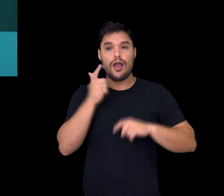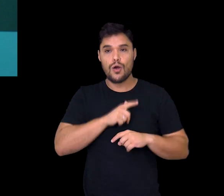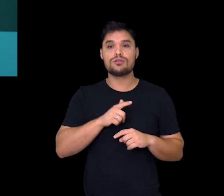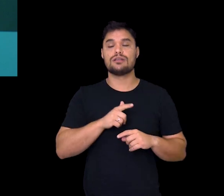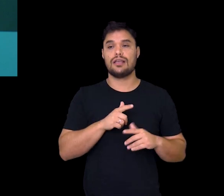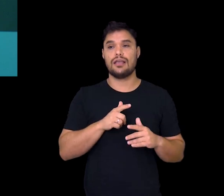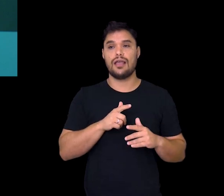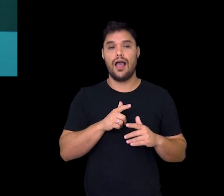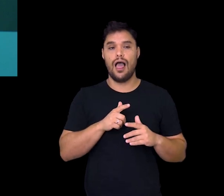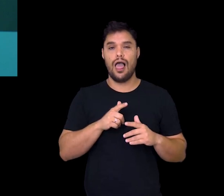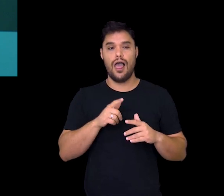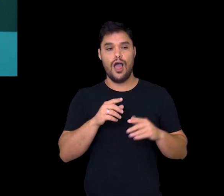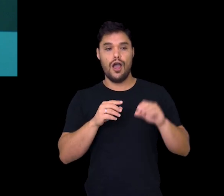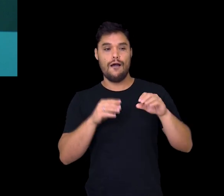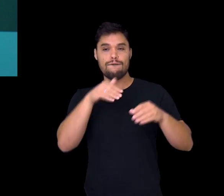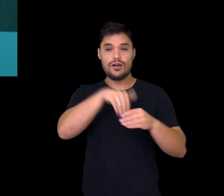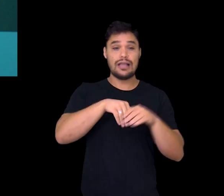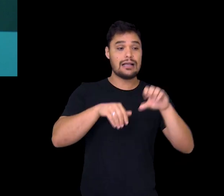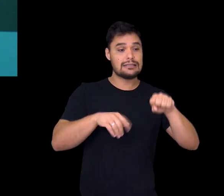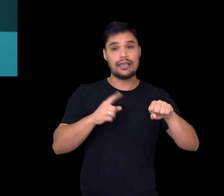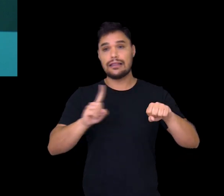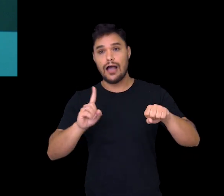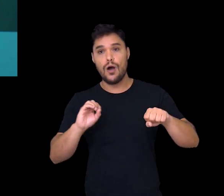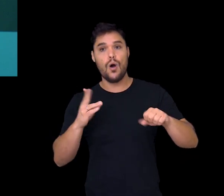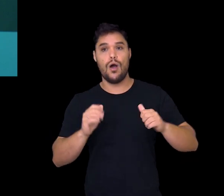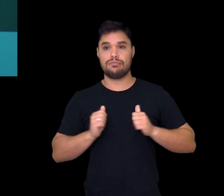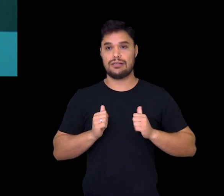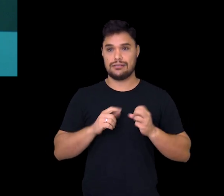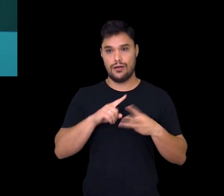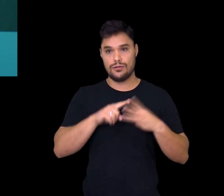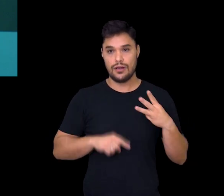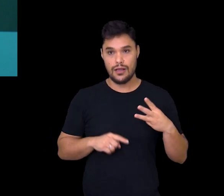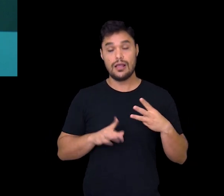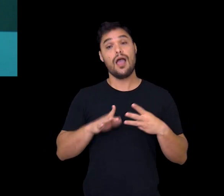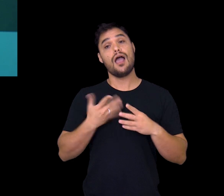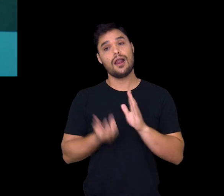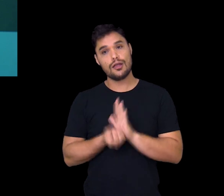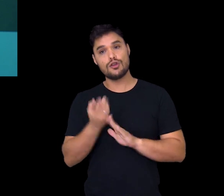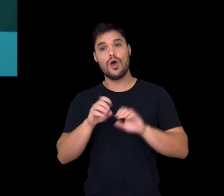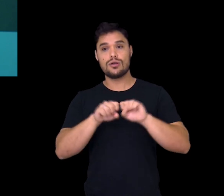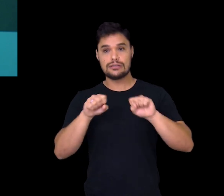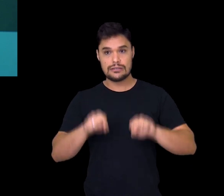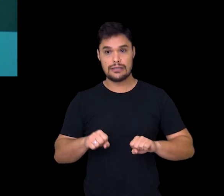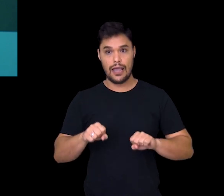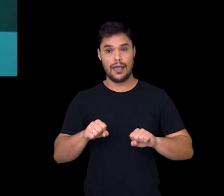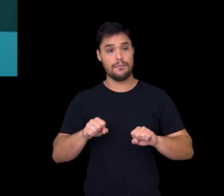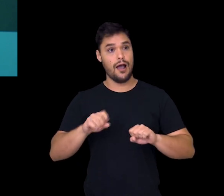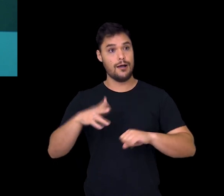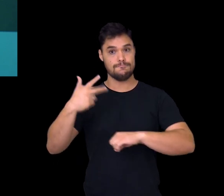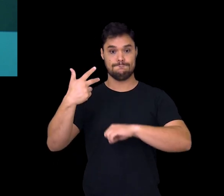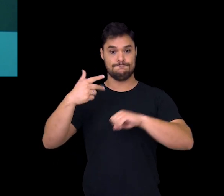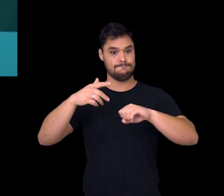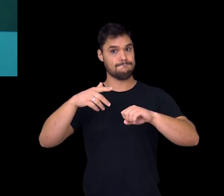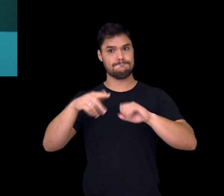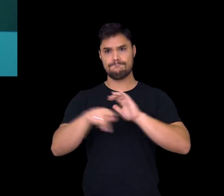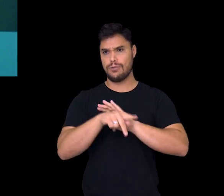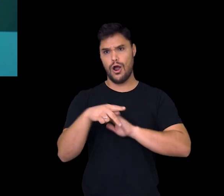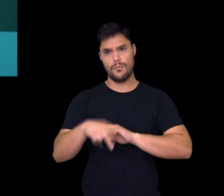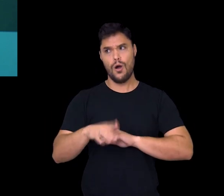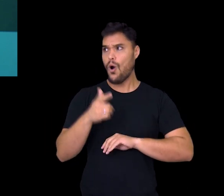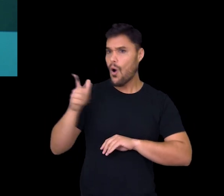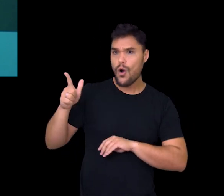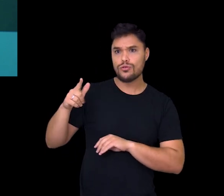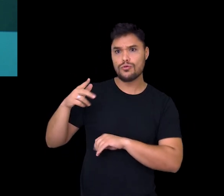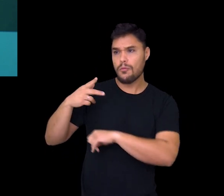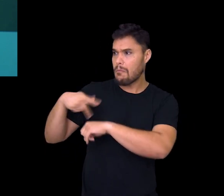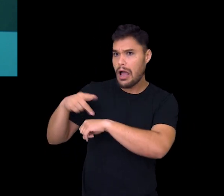configurar sim, não e abstenção. Então foi feita uma estação para ela que foi inédita. Eu acho que eu não conheço nenhum lugar do mundo que haja